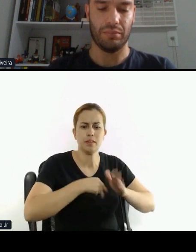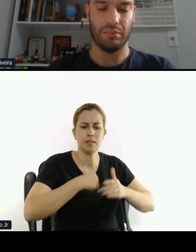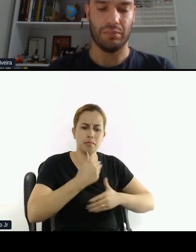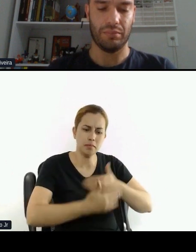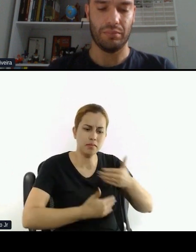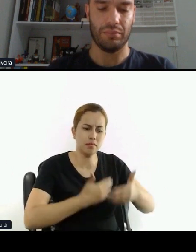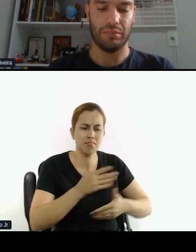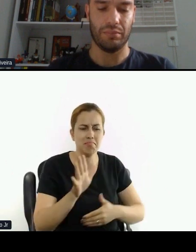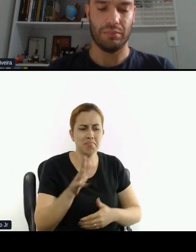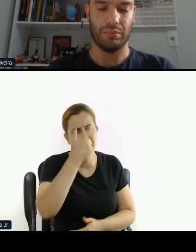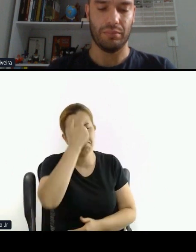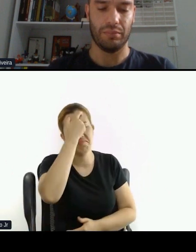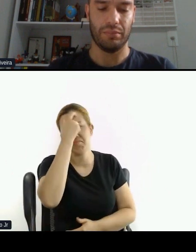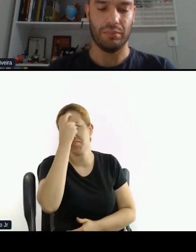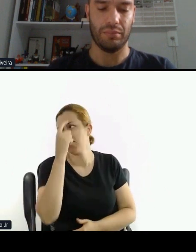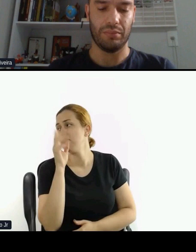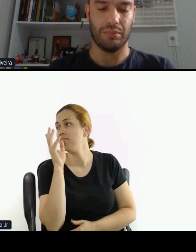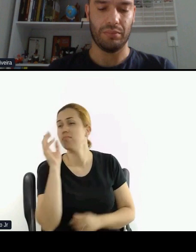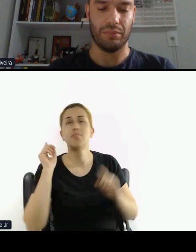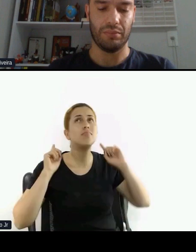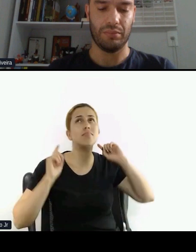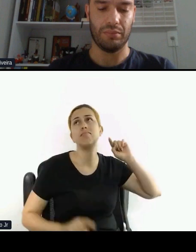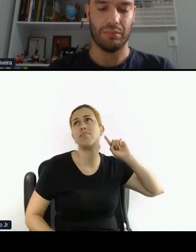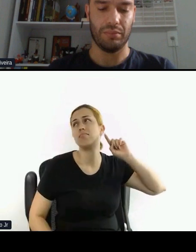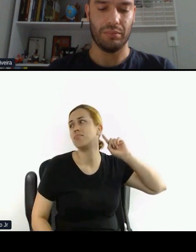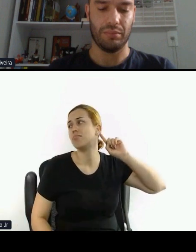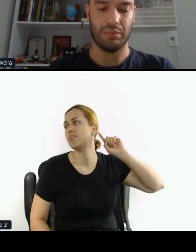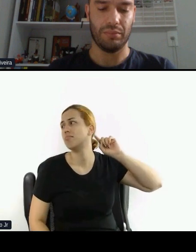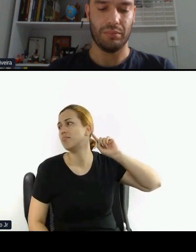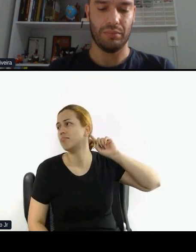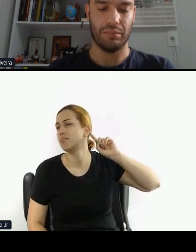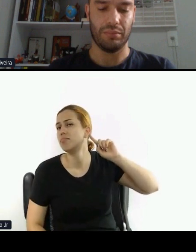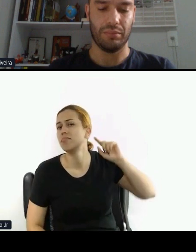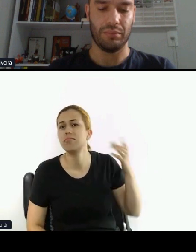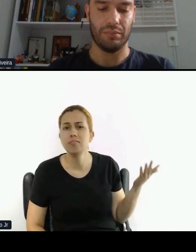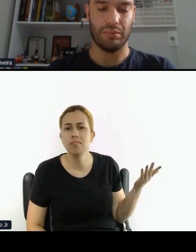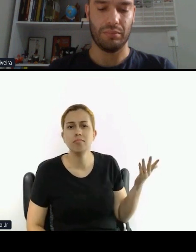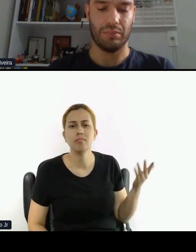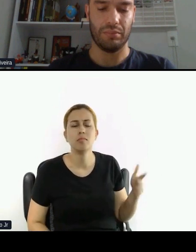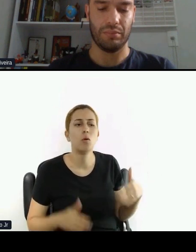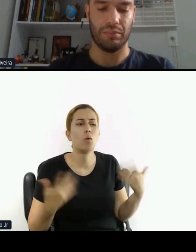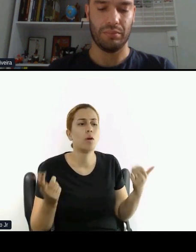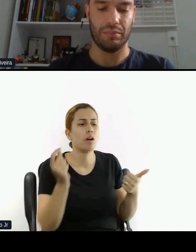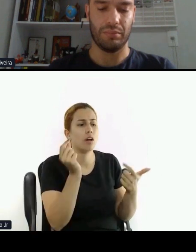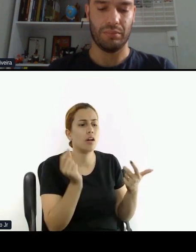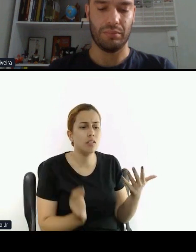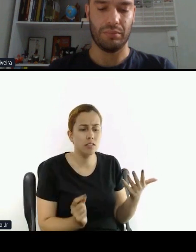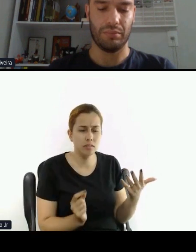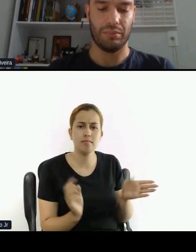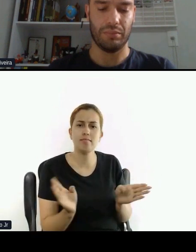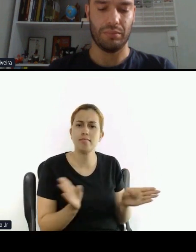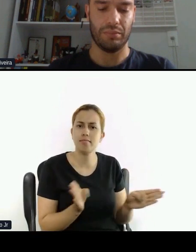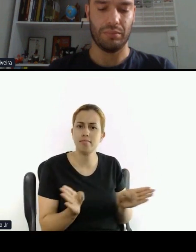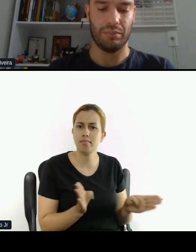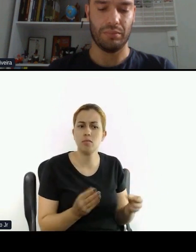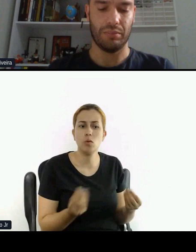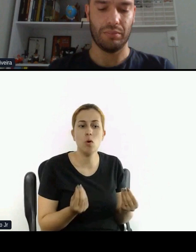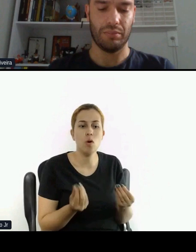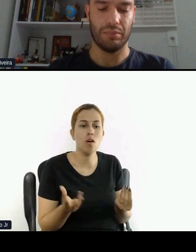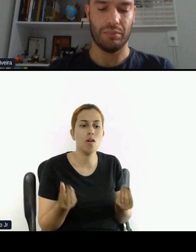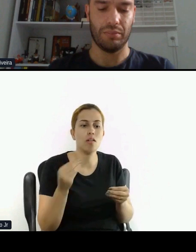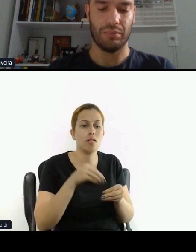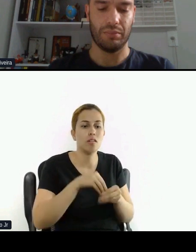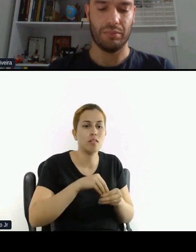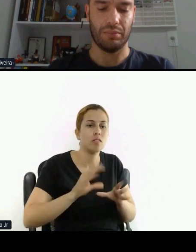conscientes, né? Então as pessoas não entendem, ou de fato, quais são os princípios da acessibilidade, né? Como que a gente podemos implementar isso dentro dos